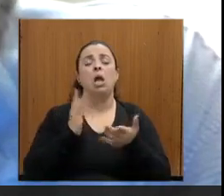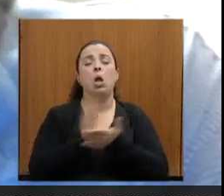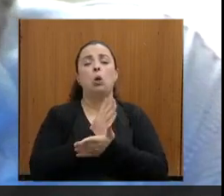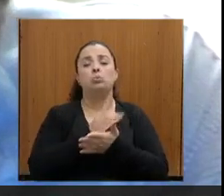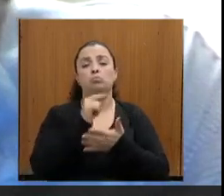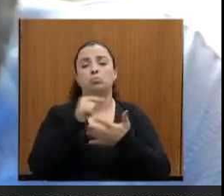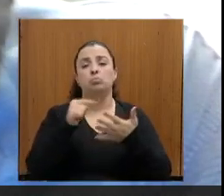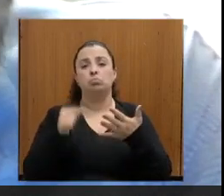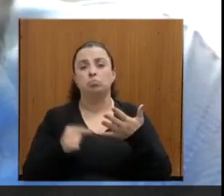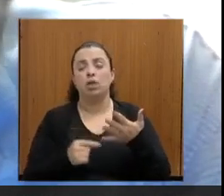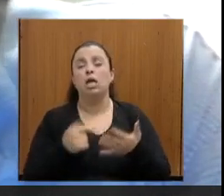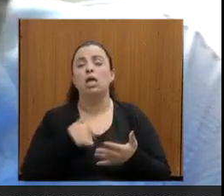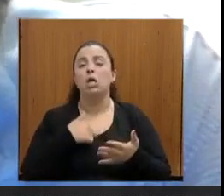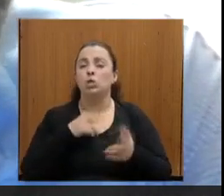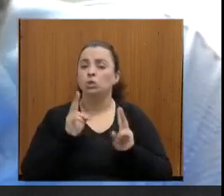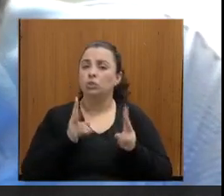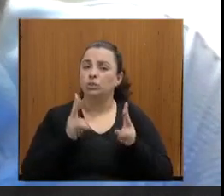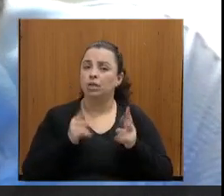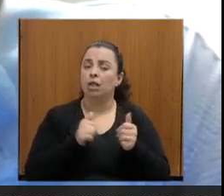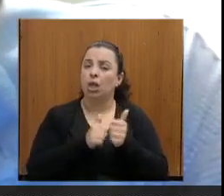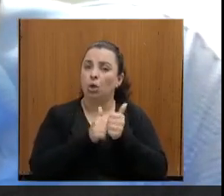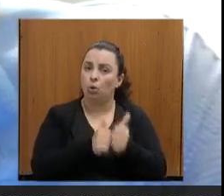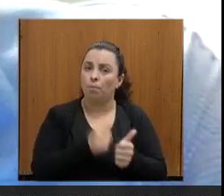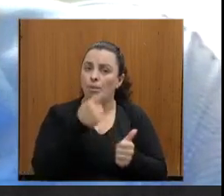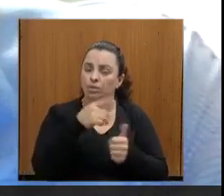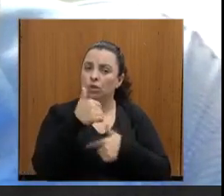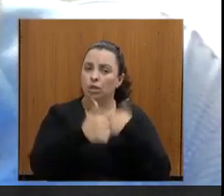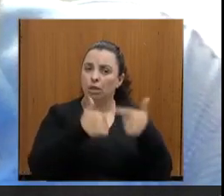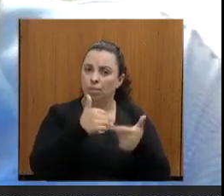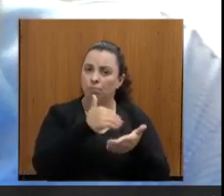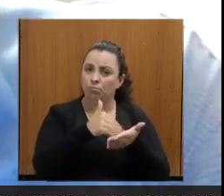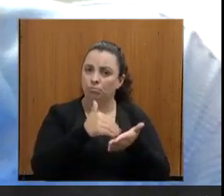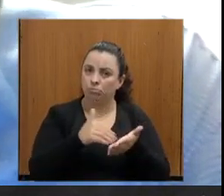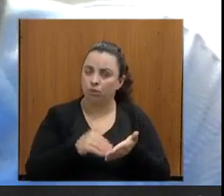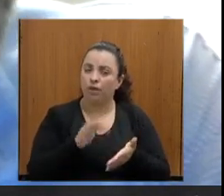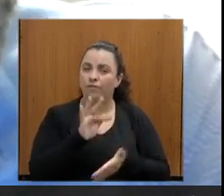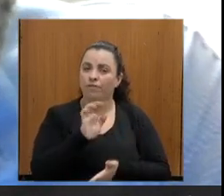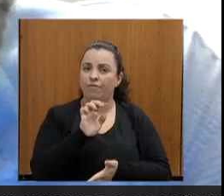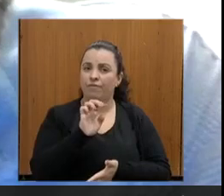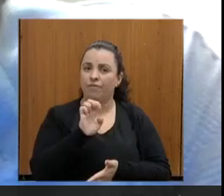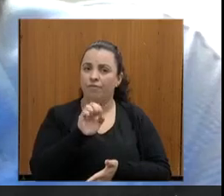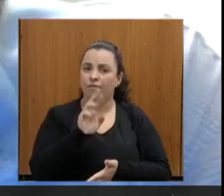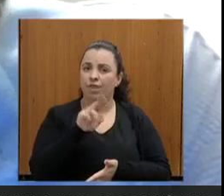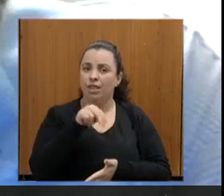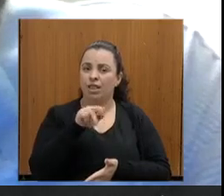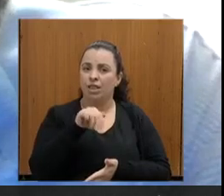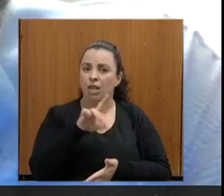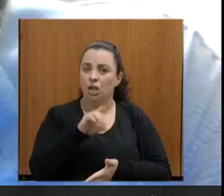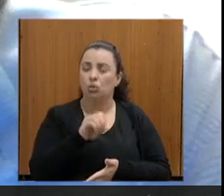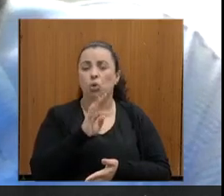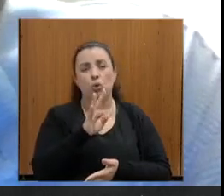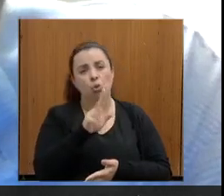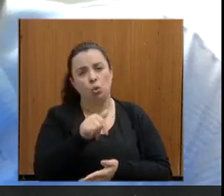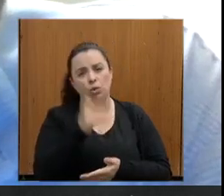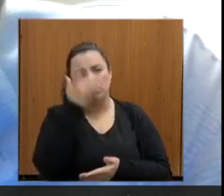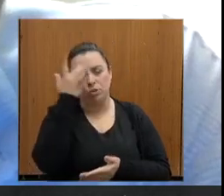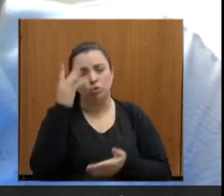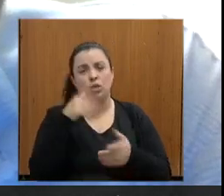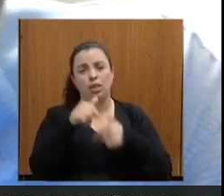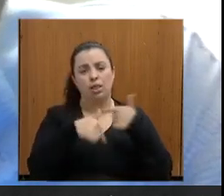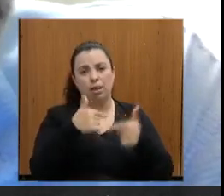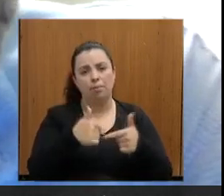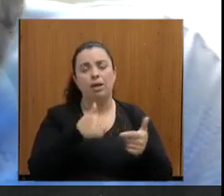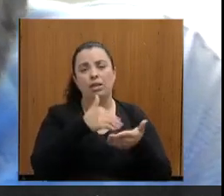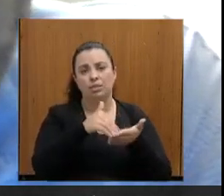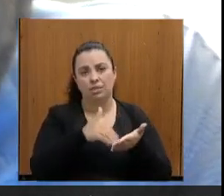secretário Fernando passar esse é o nome de comprimento a todos autarquias dentro da nossa que eu gostaria de desenvolvimento